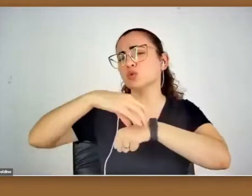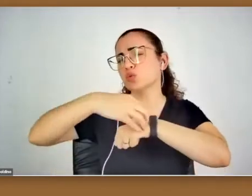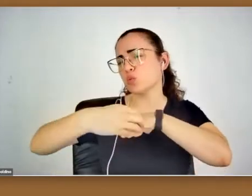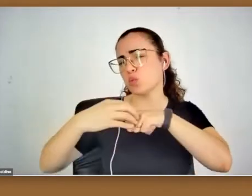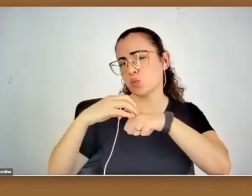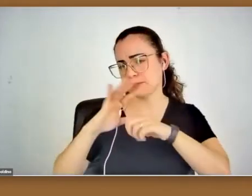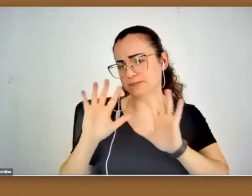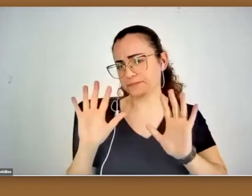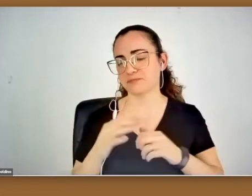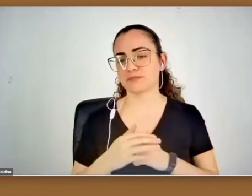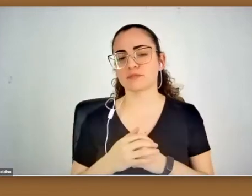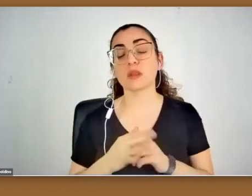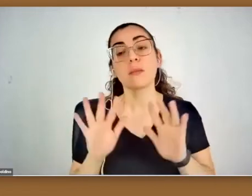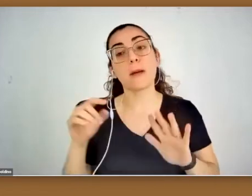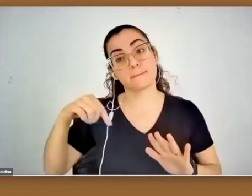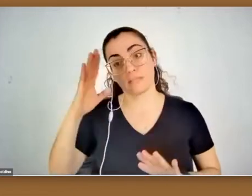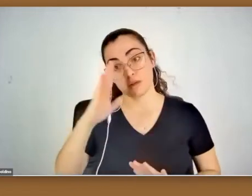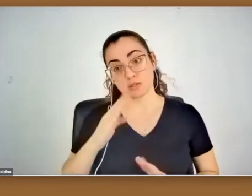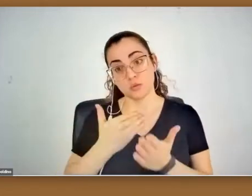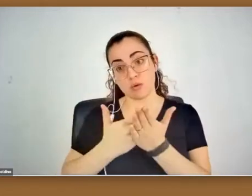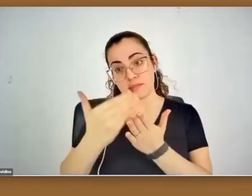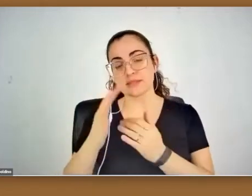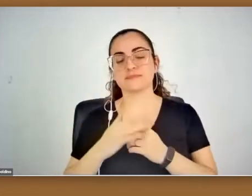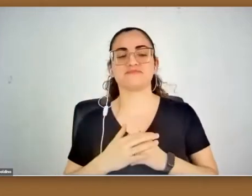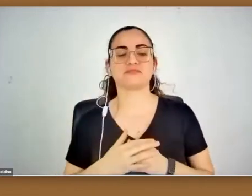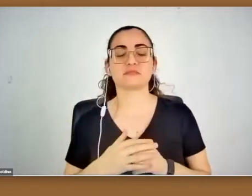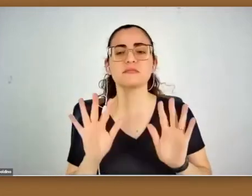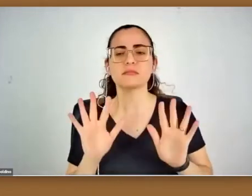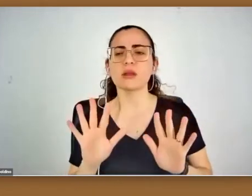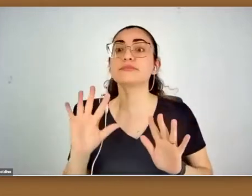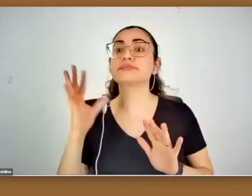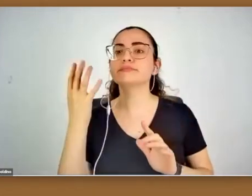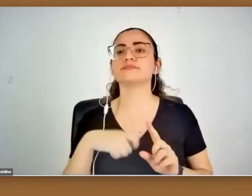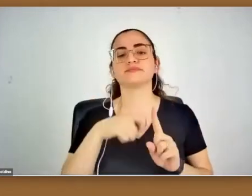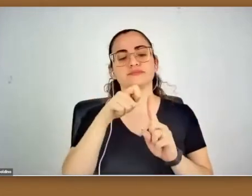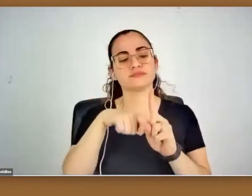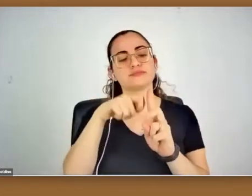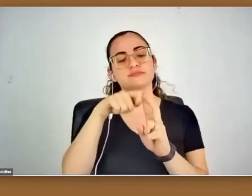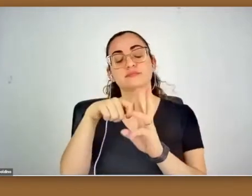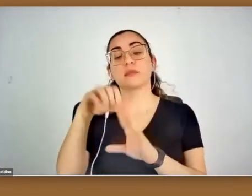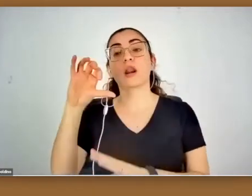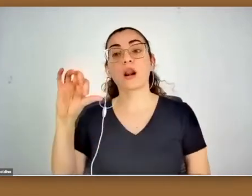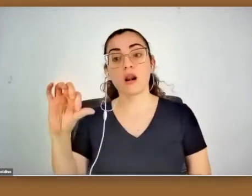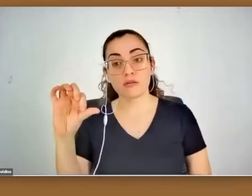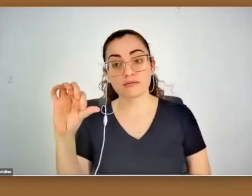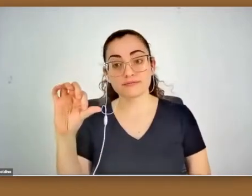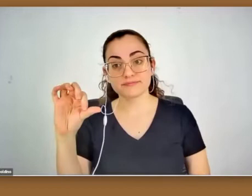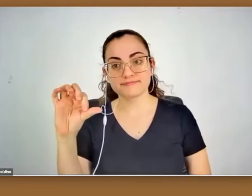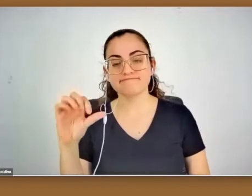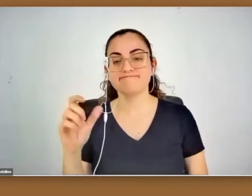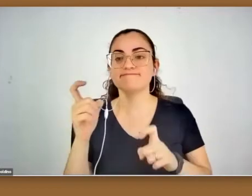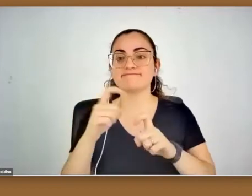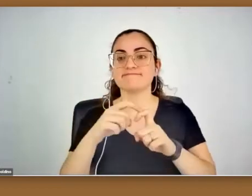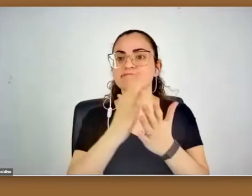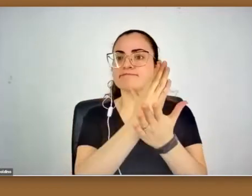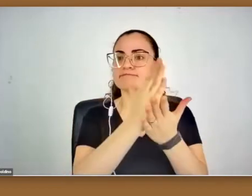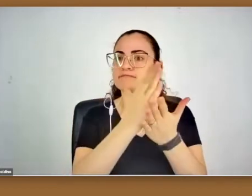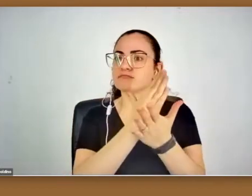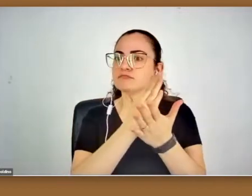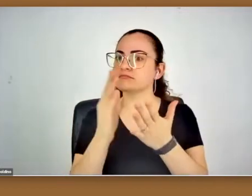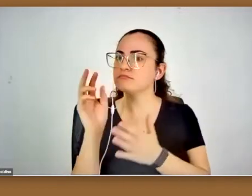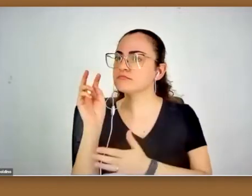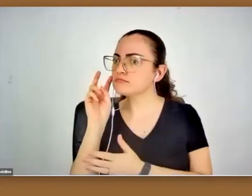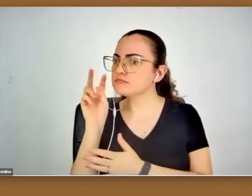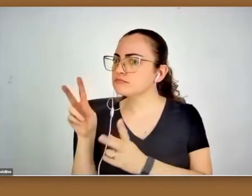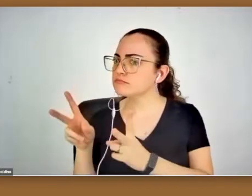aí, o que aconteceu? 9 meses mais ou menos depois, médicos começaram a perceber o quê? Tá aparecendo um monte de